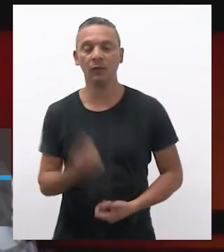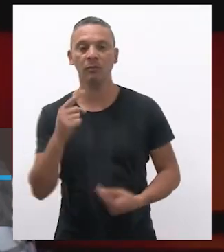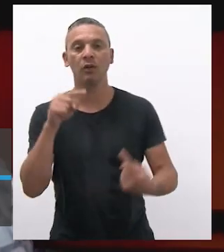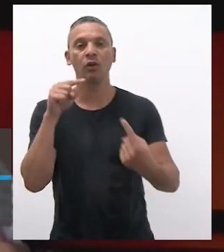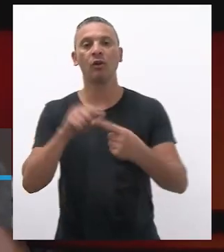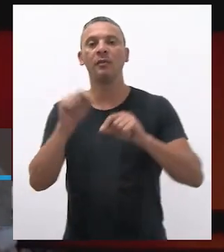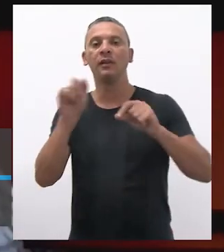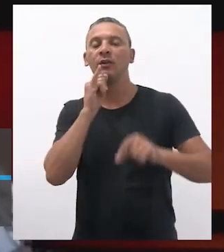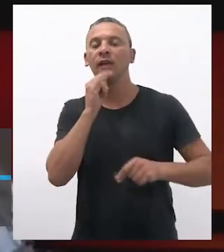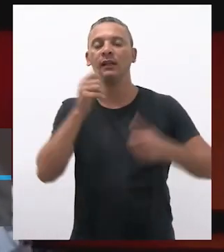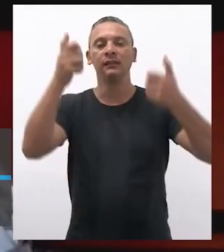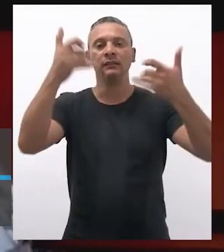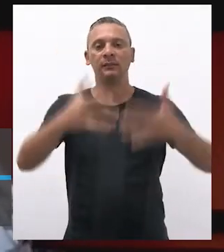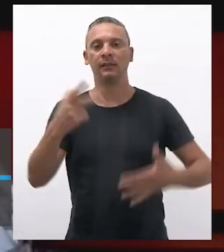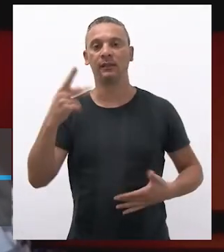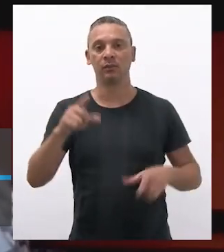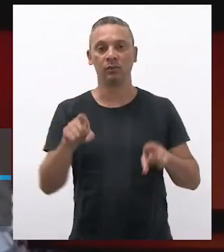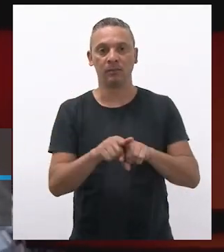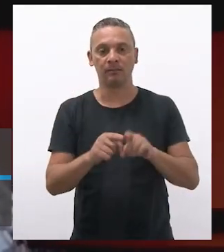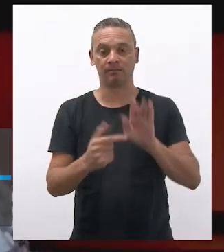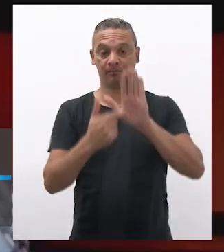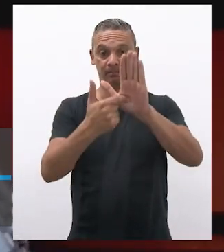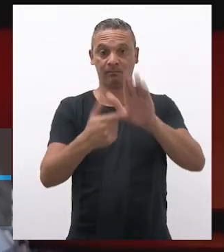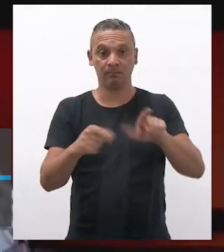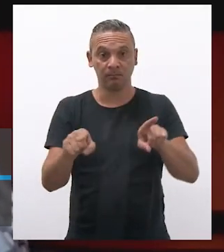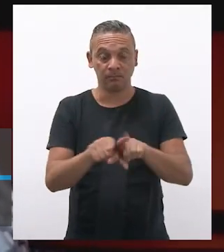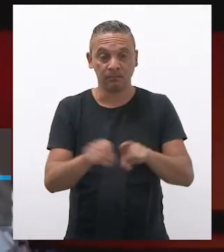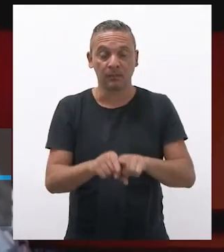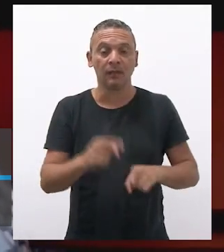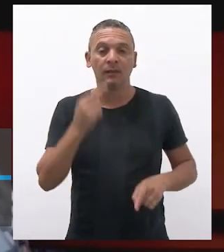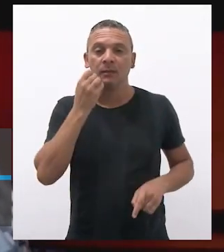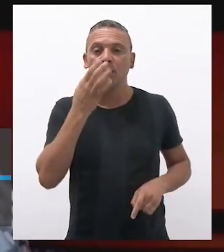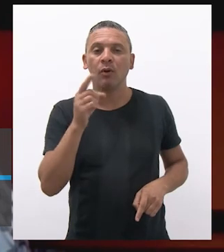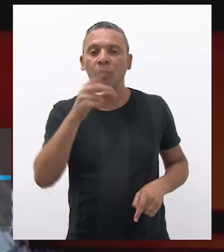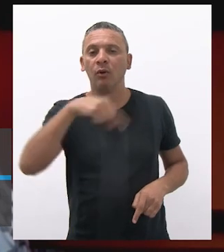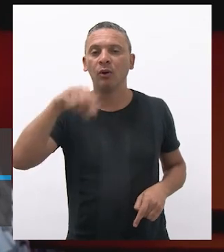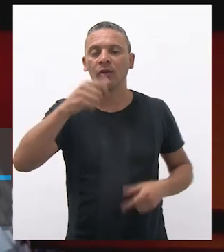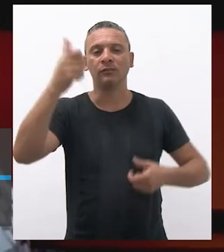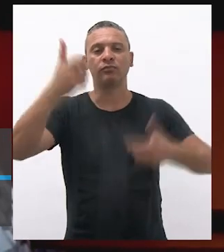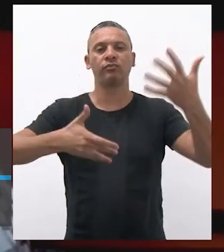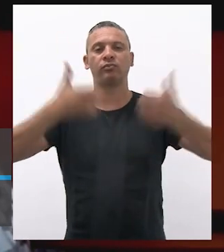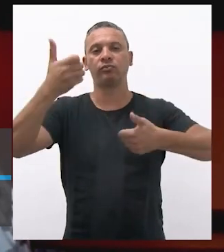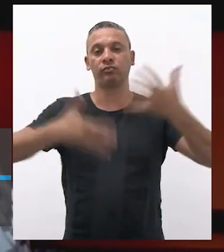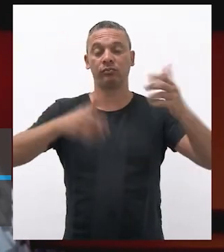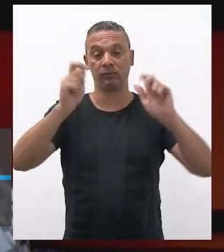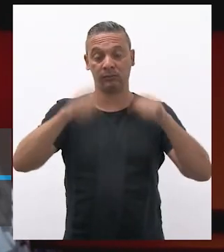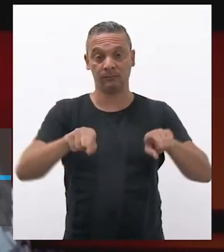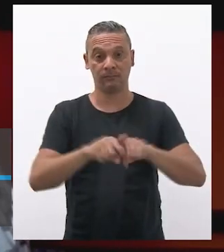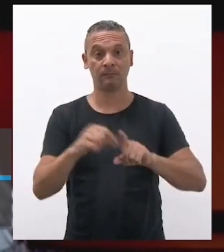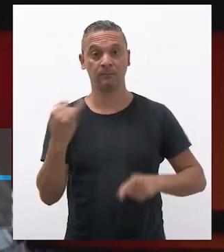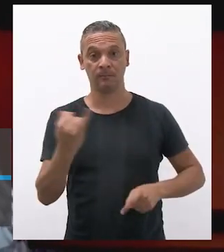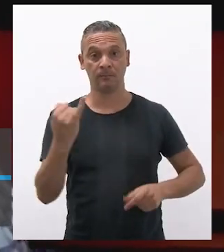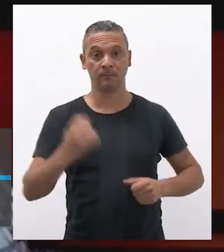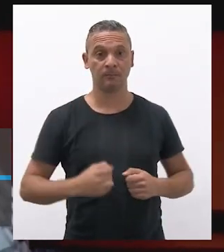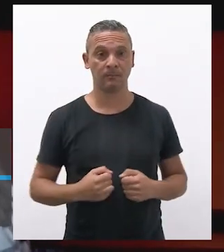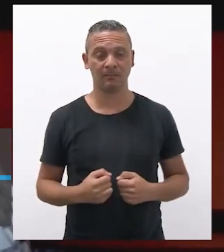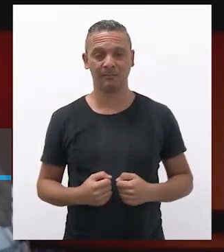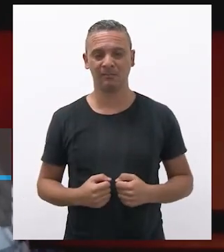Nálida, temos sim algumas considerações, temos aqui apoio, né, de